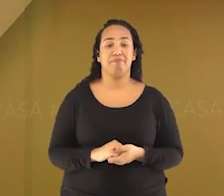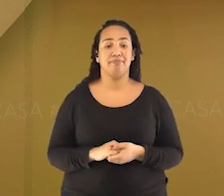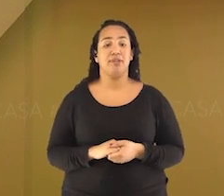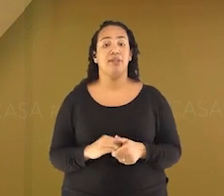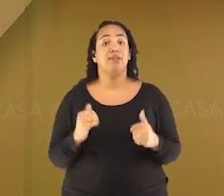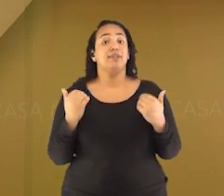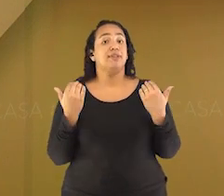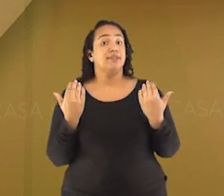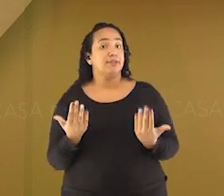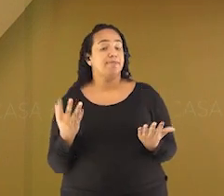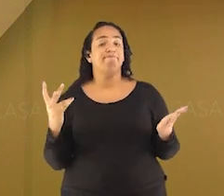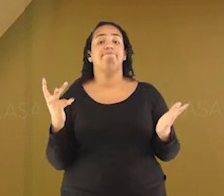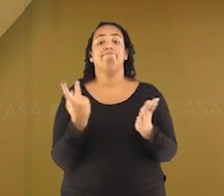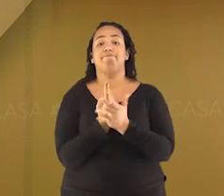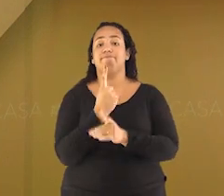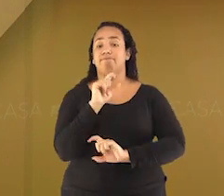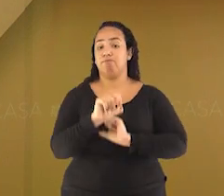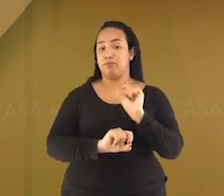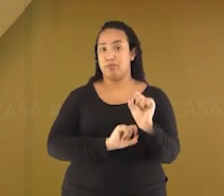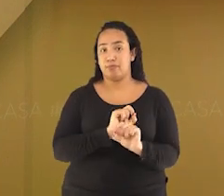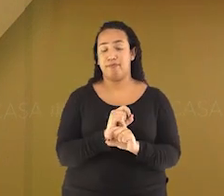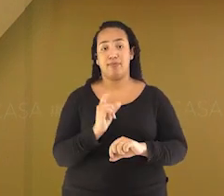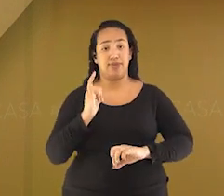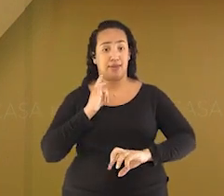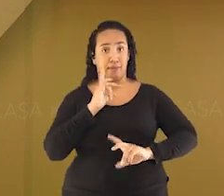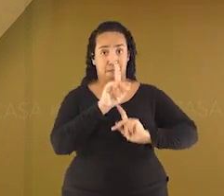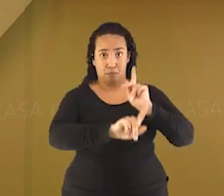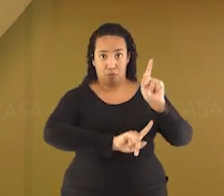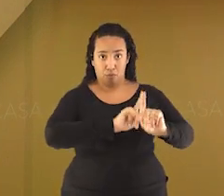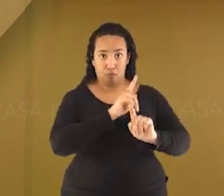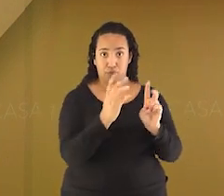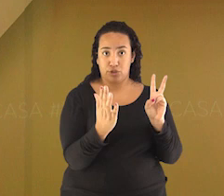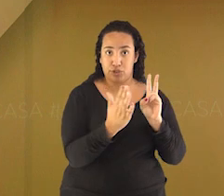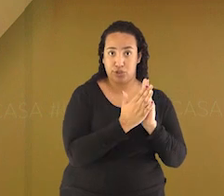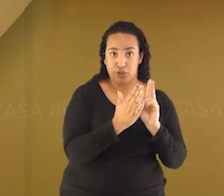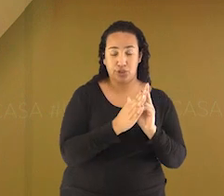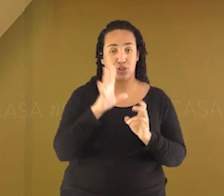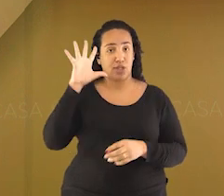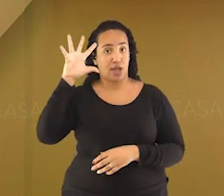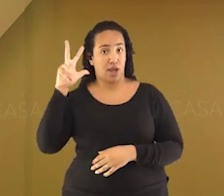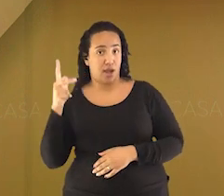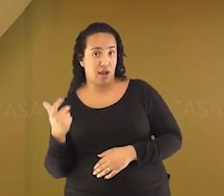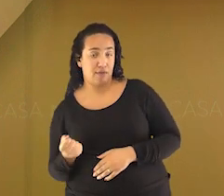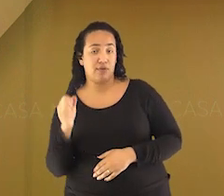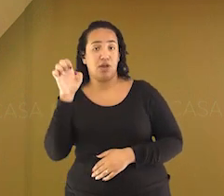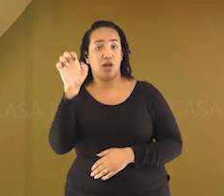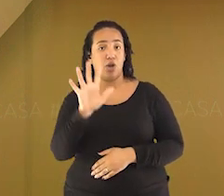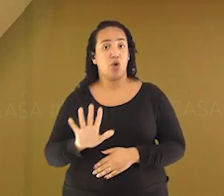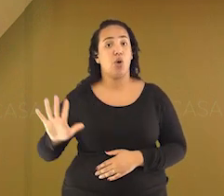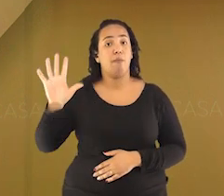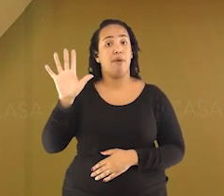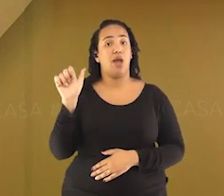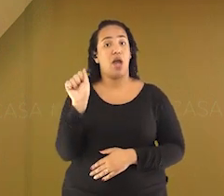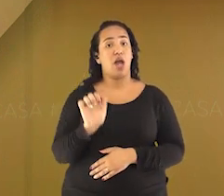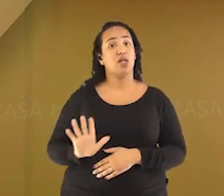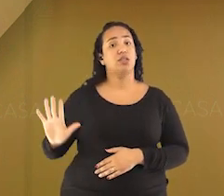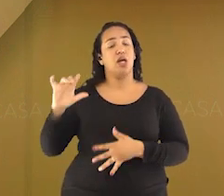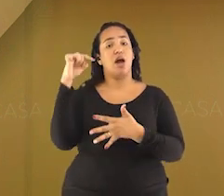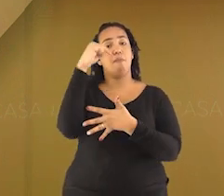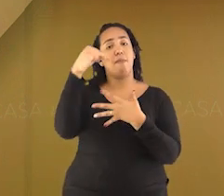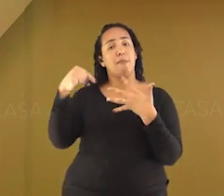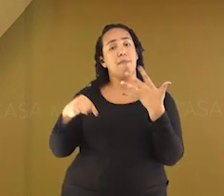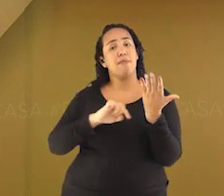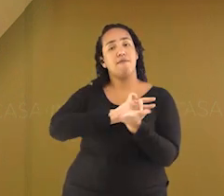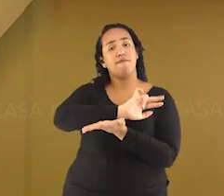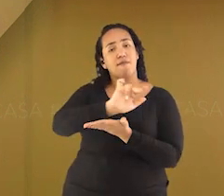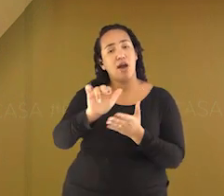Bem, o que acontece? Existem povos de origem africana, indígena, europeia, asiática, dentre